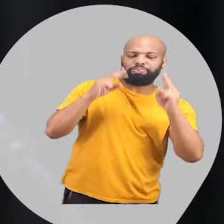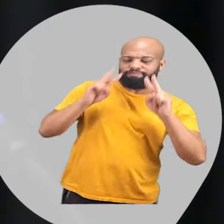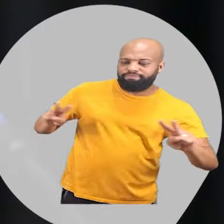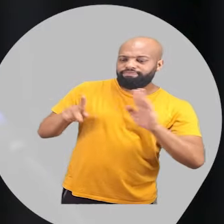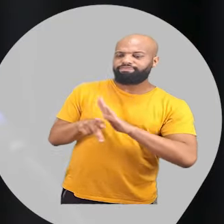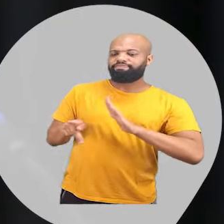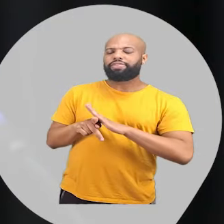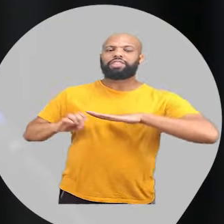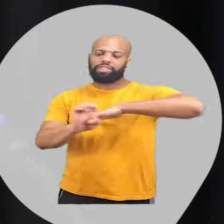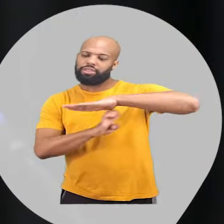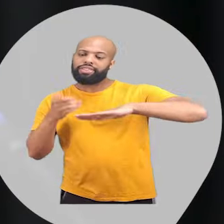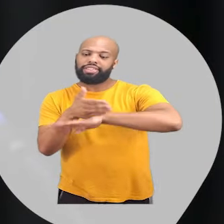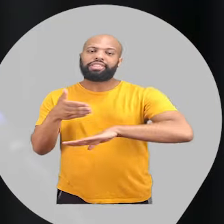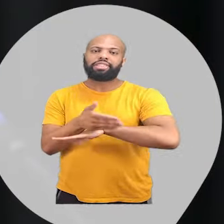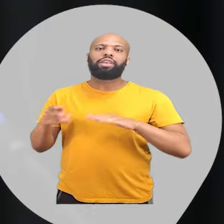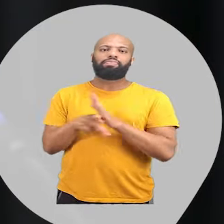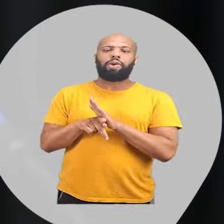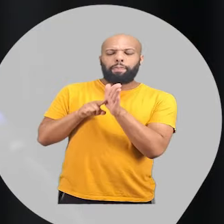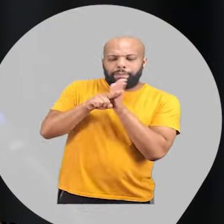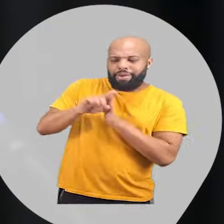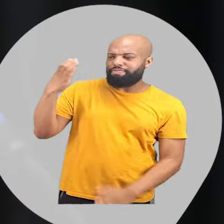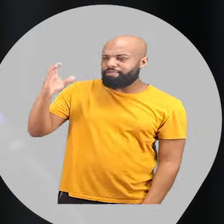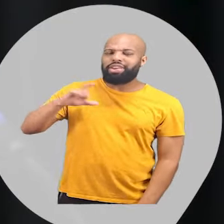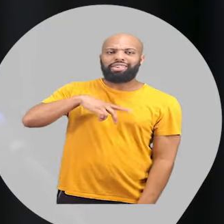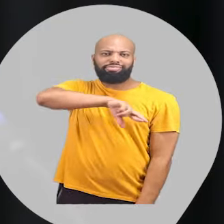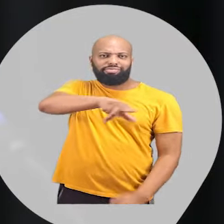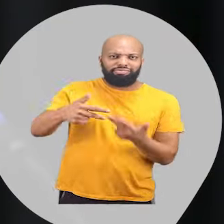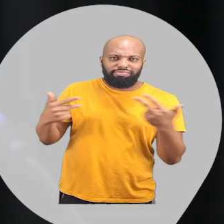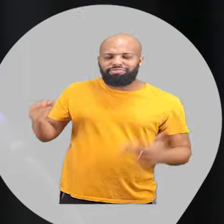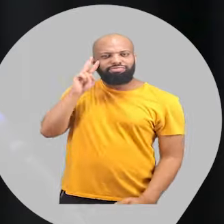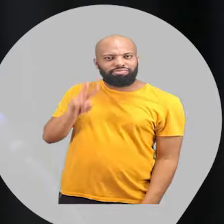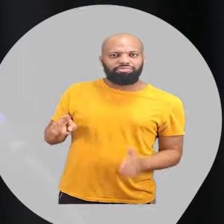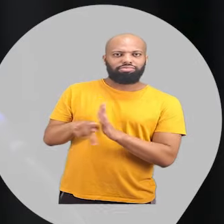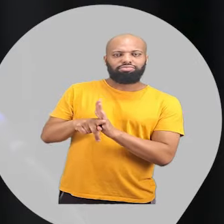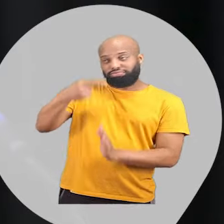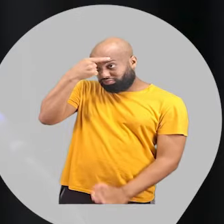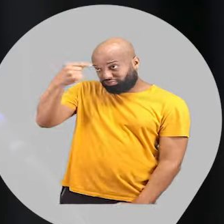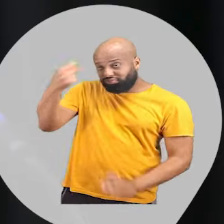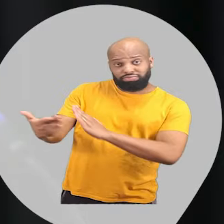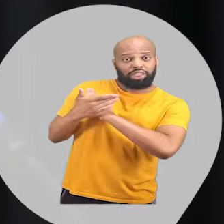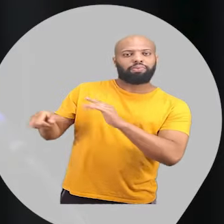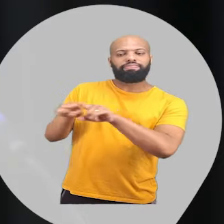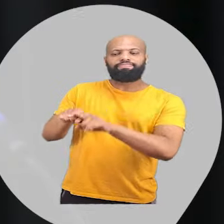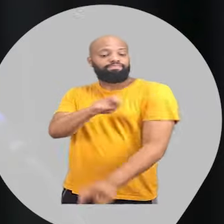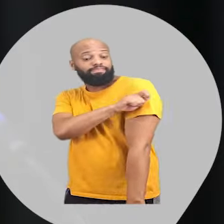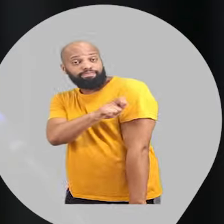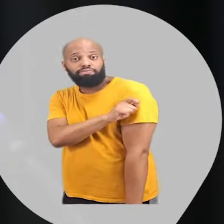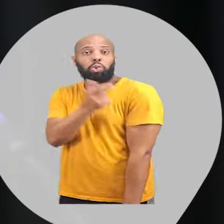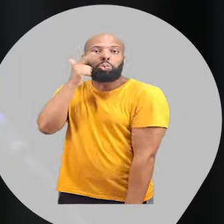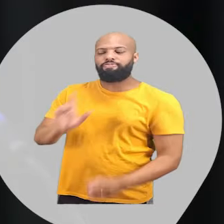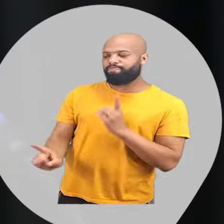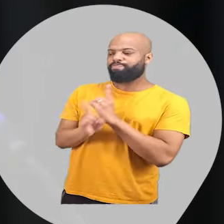de empresa Participei de iniciação científica então todas essas coisas que a gente vê na universidade ajudam né o